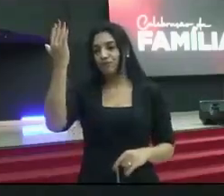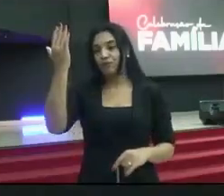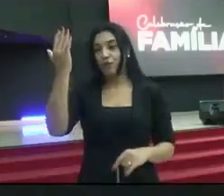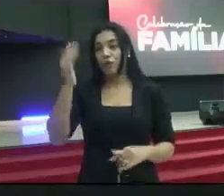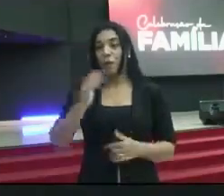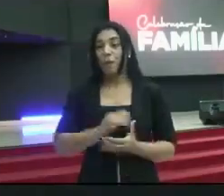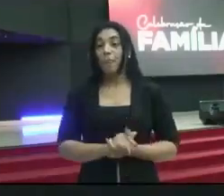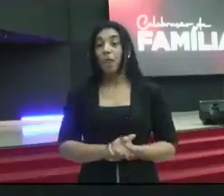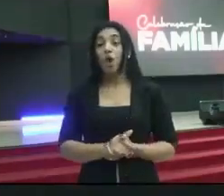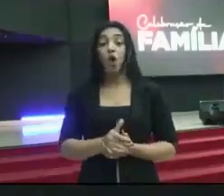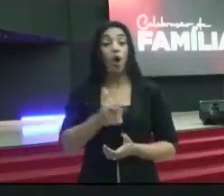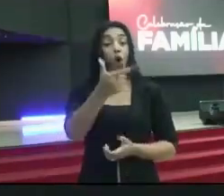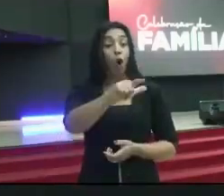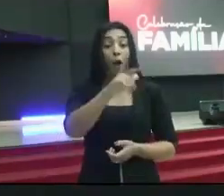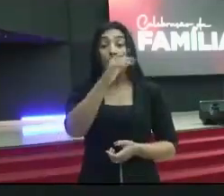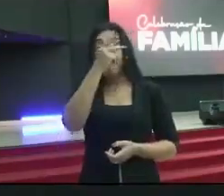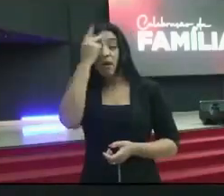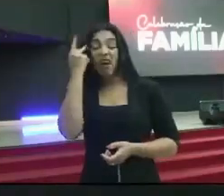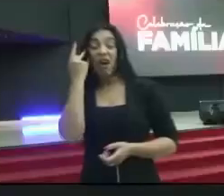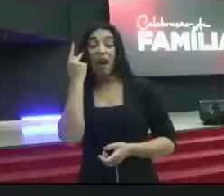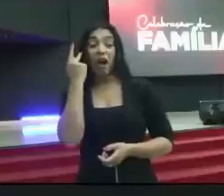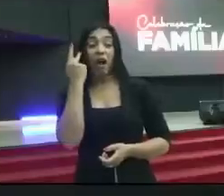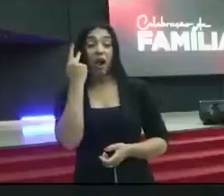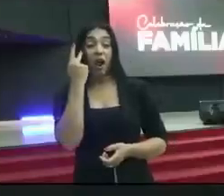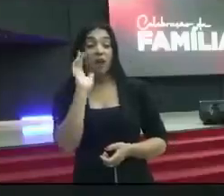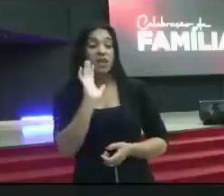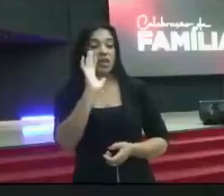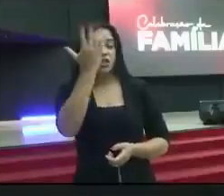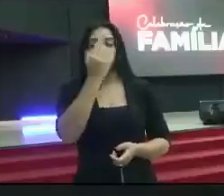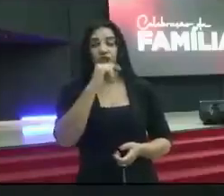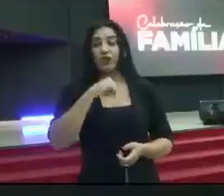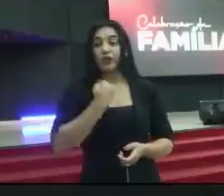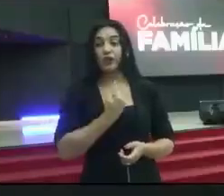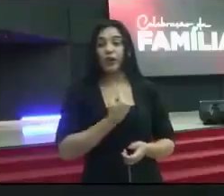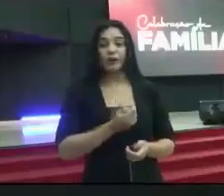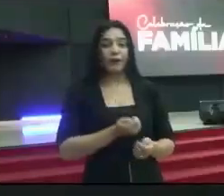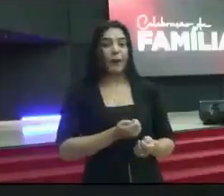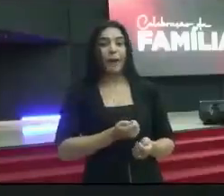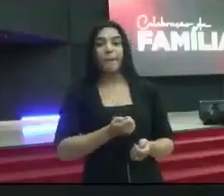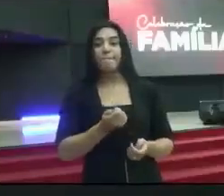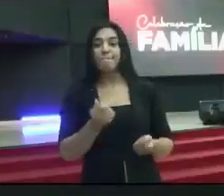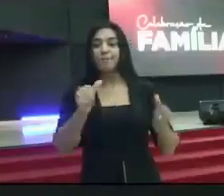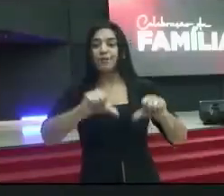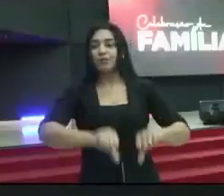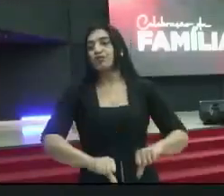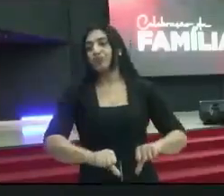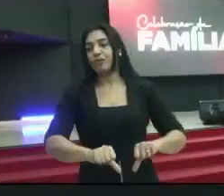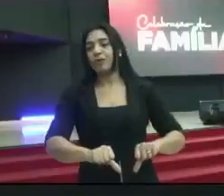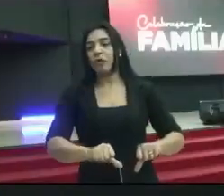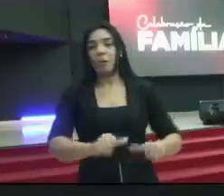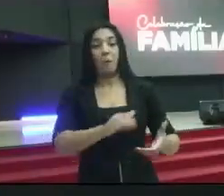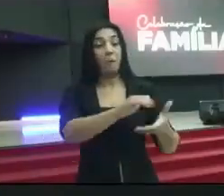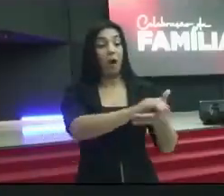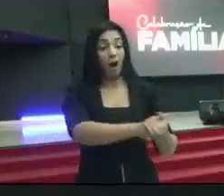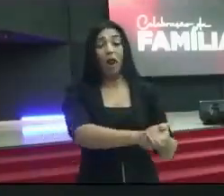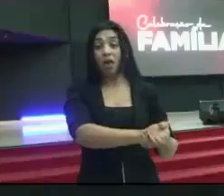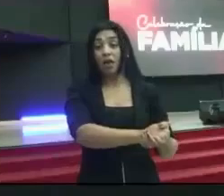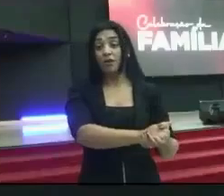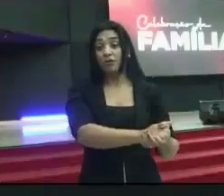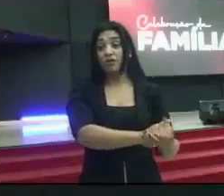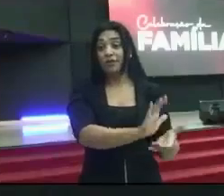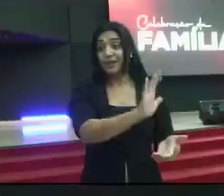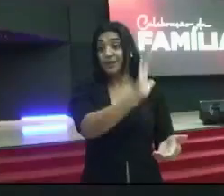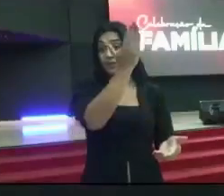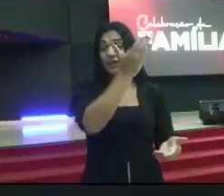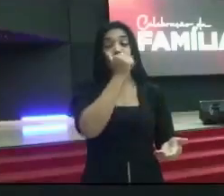Outras pessoas tomam decisões que nos afetam. Por exemplo, um marido toma uma decisão que leva uma esposa